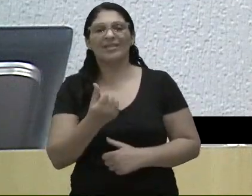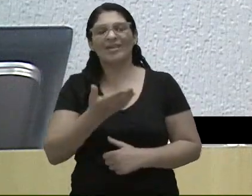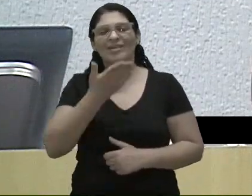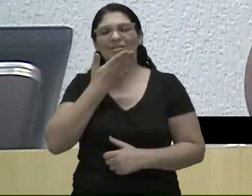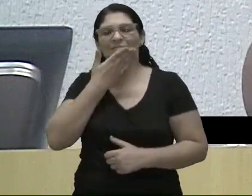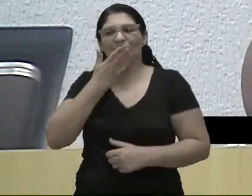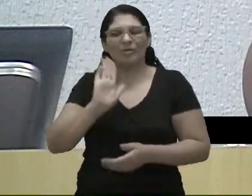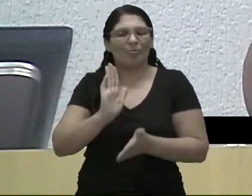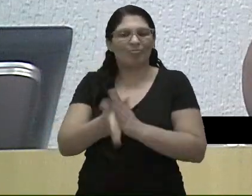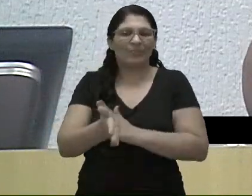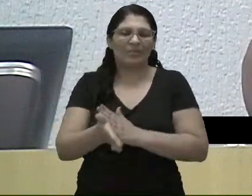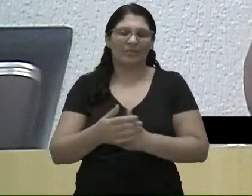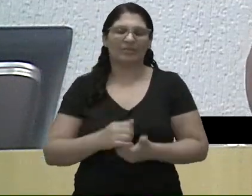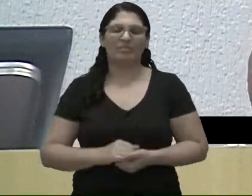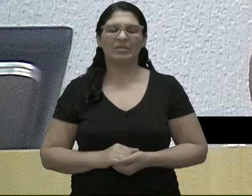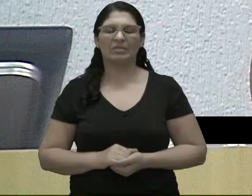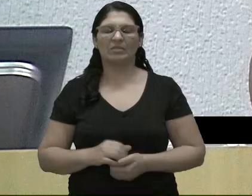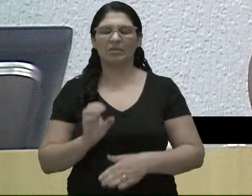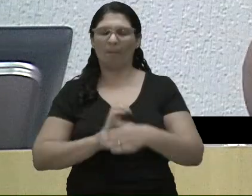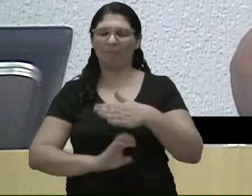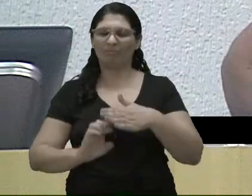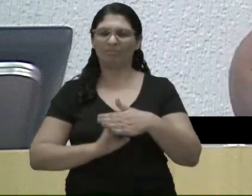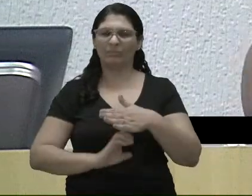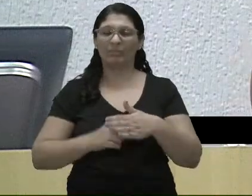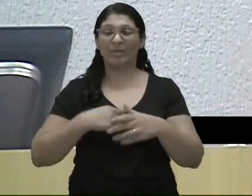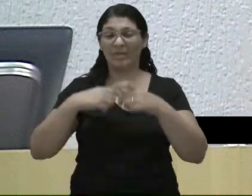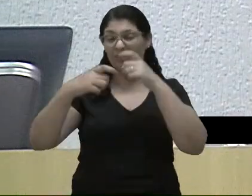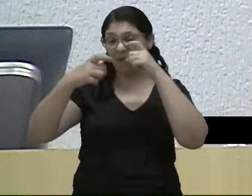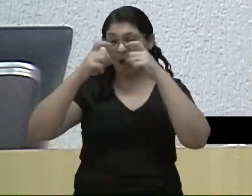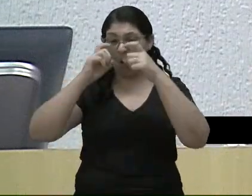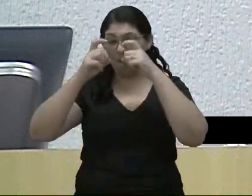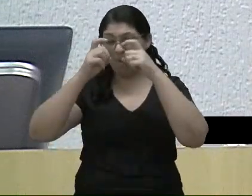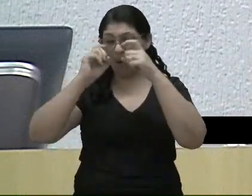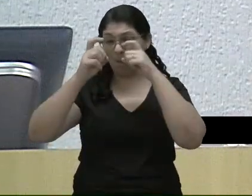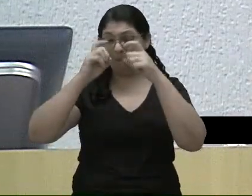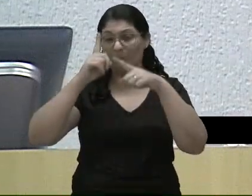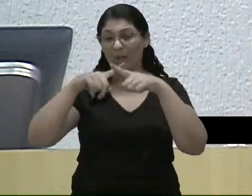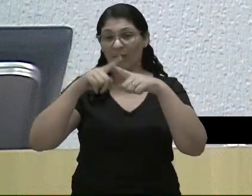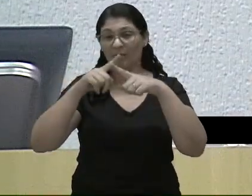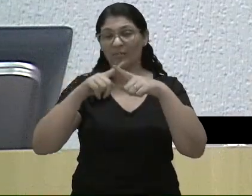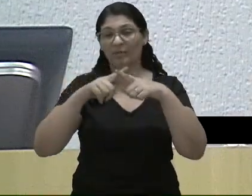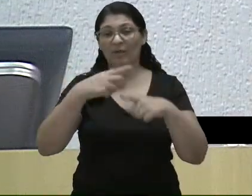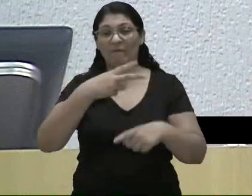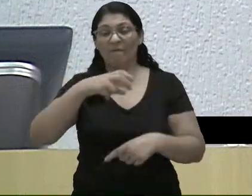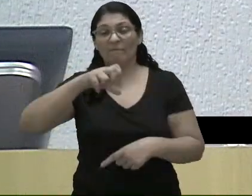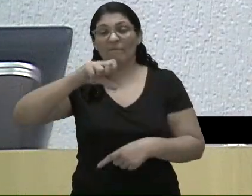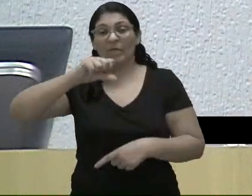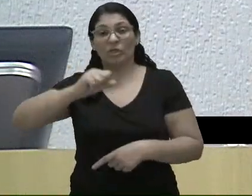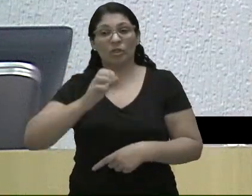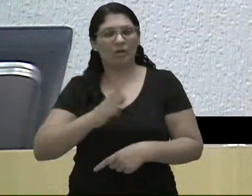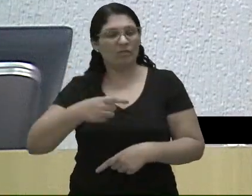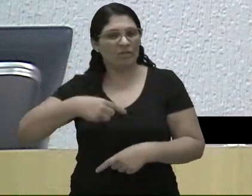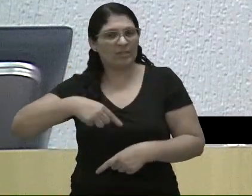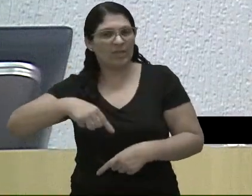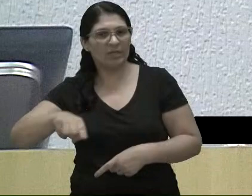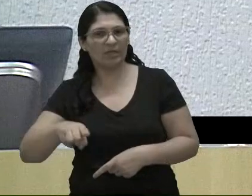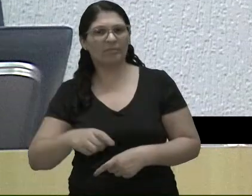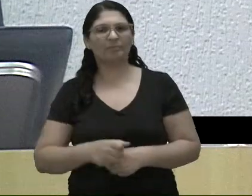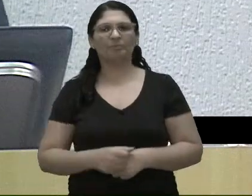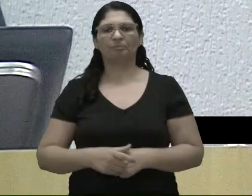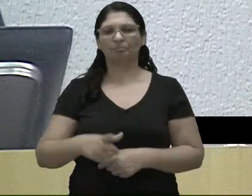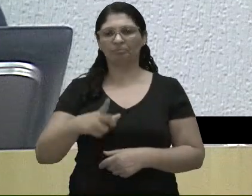uma preocupação muito grande, porque mesmo sabendo que os 29 que pediram conta, já existe uma sequência de médicos